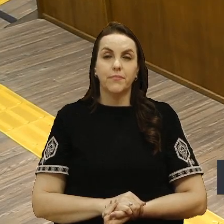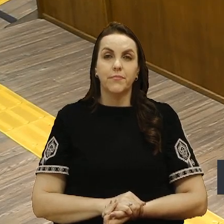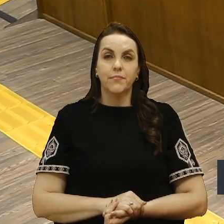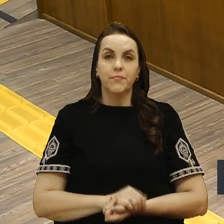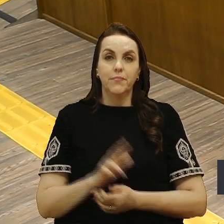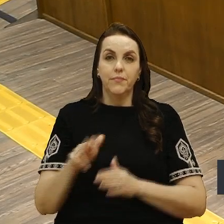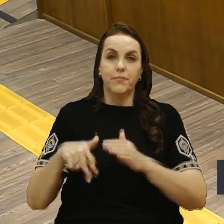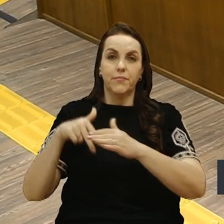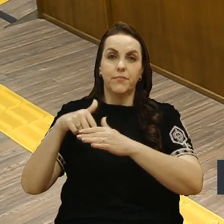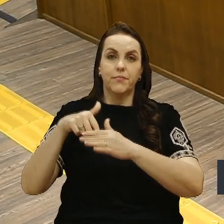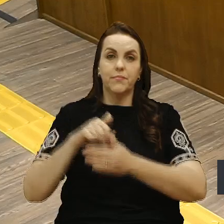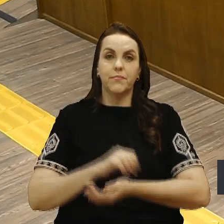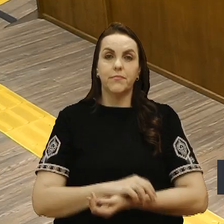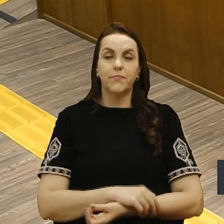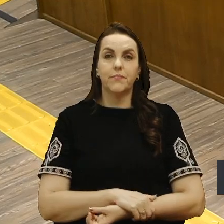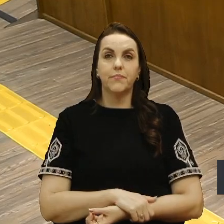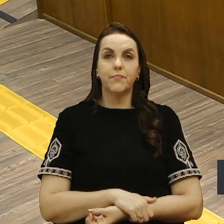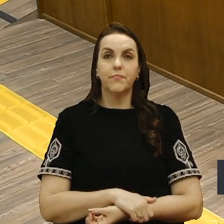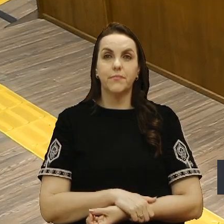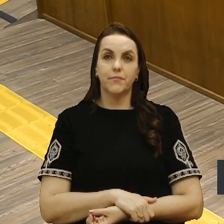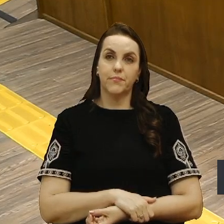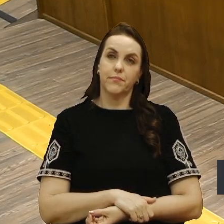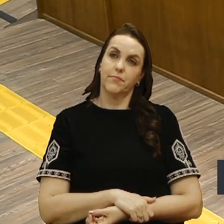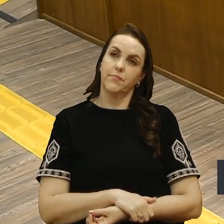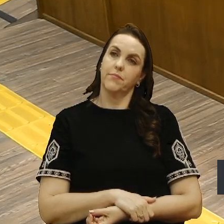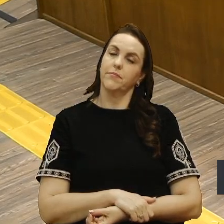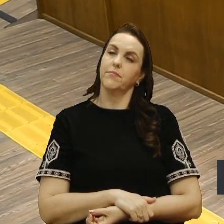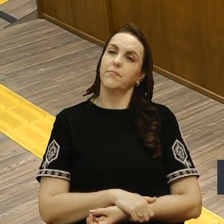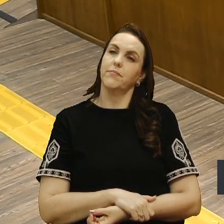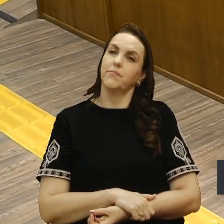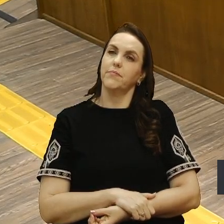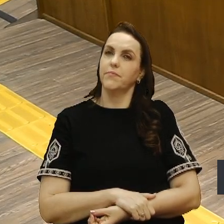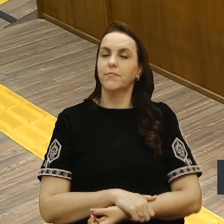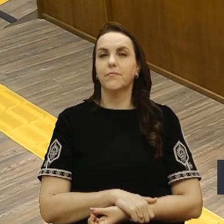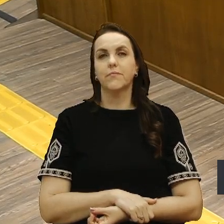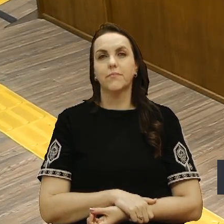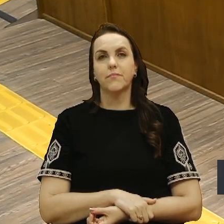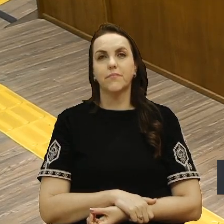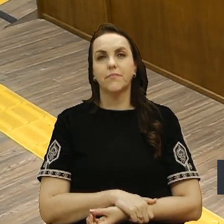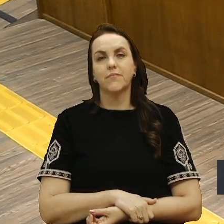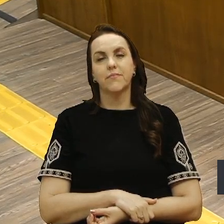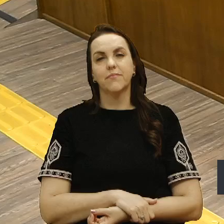da tributo. Lá vamos nós, viu? Vai dar tempo.